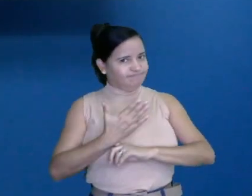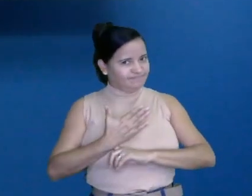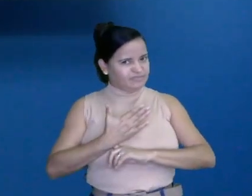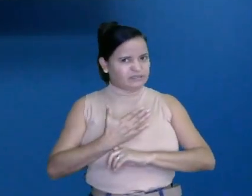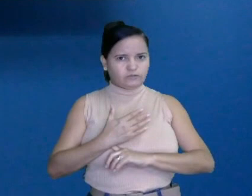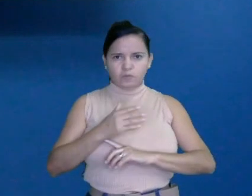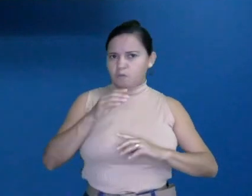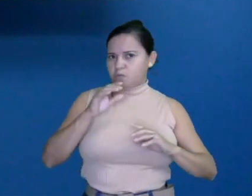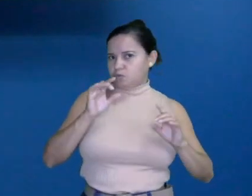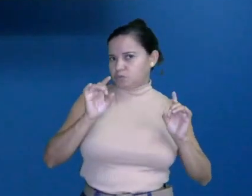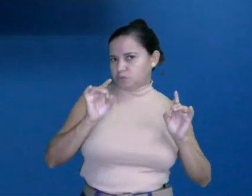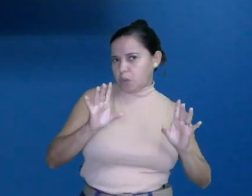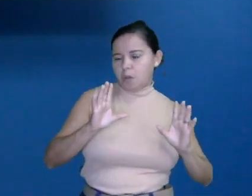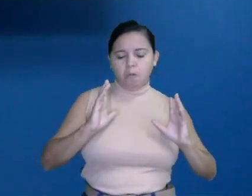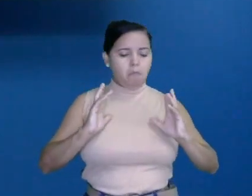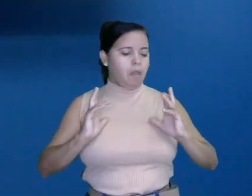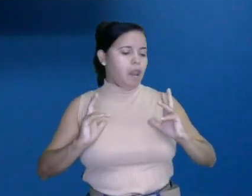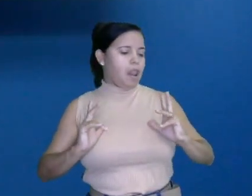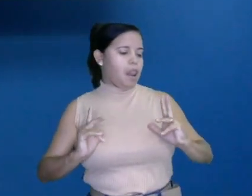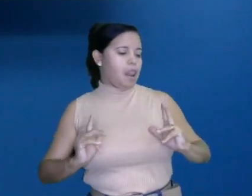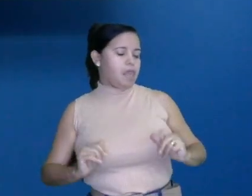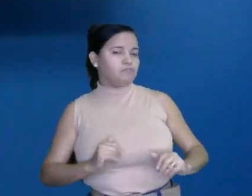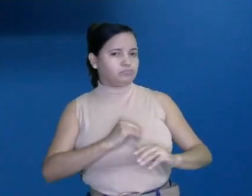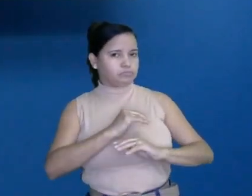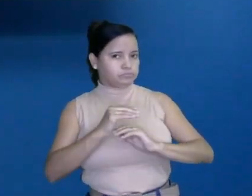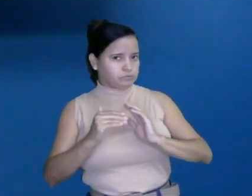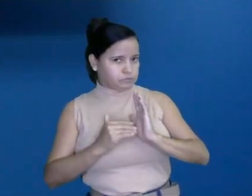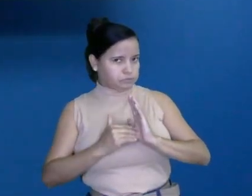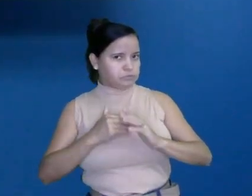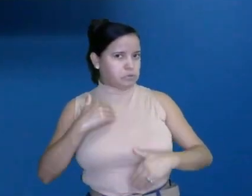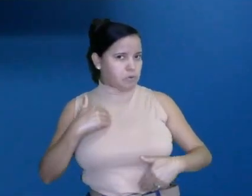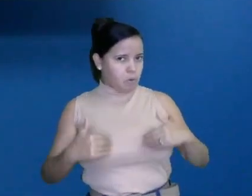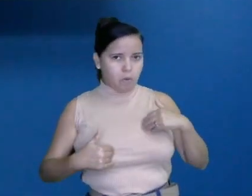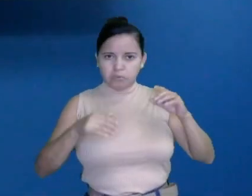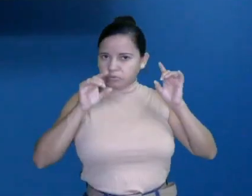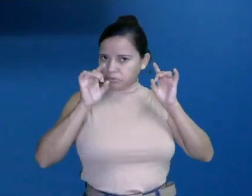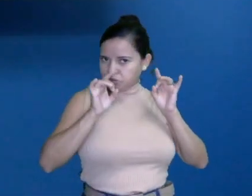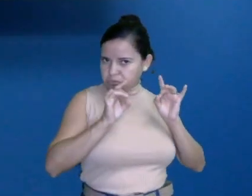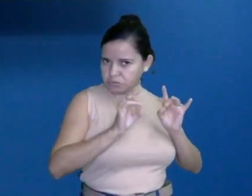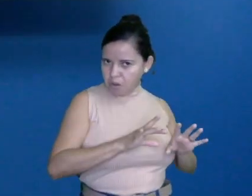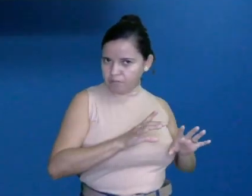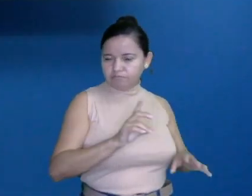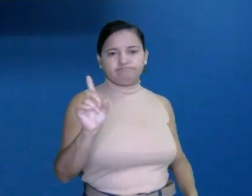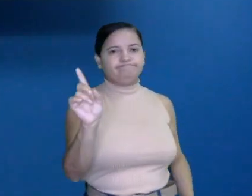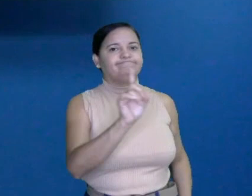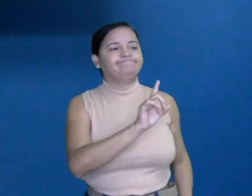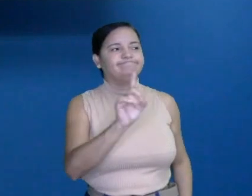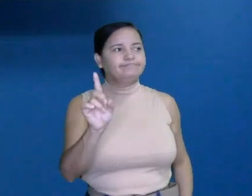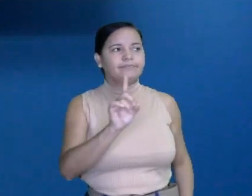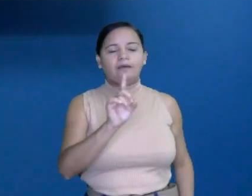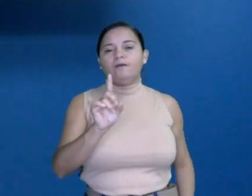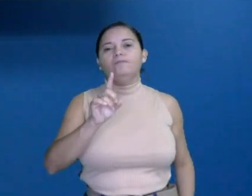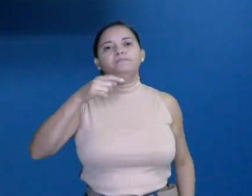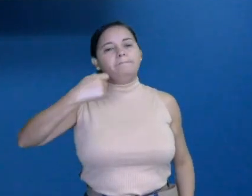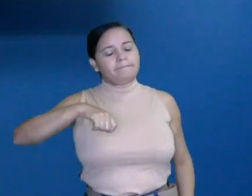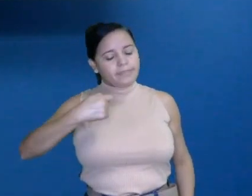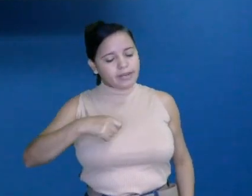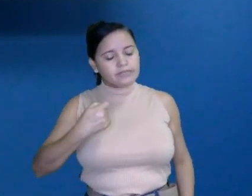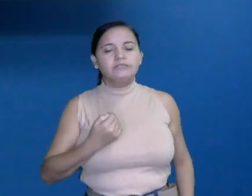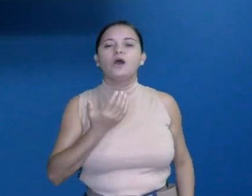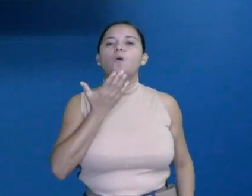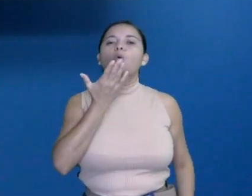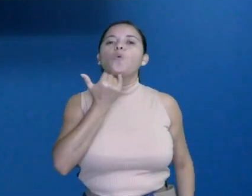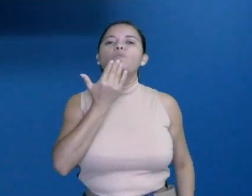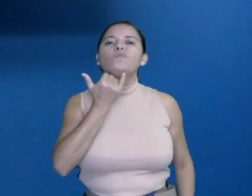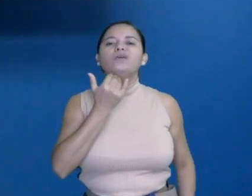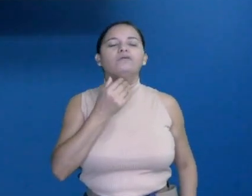se higienizar, tomar banho, cortar as unhas, fazer tudo direitinho. Se você não se alimenta bem, o seu corpo vai ficar